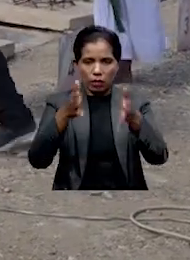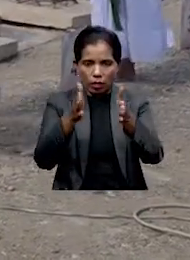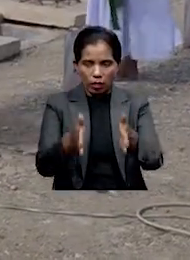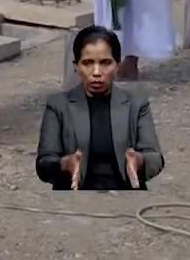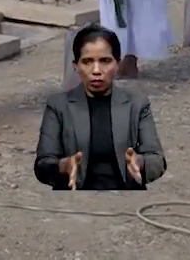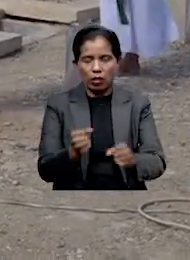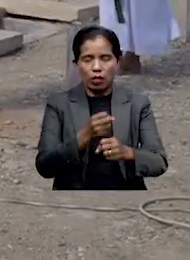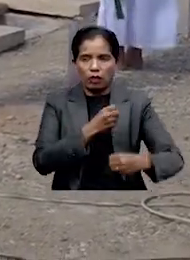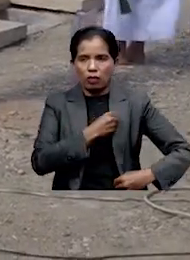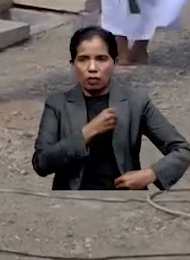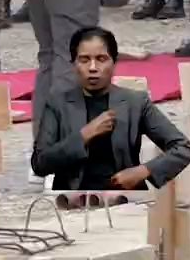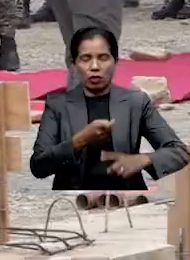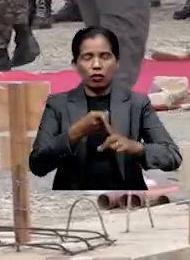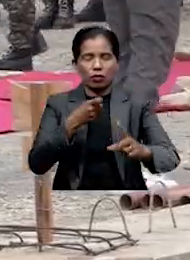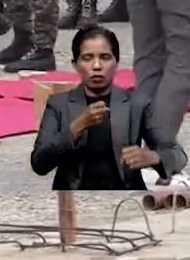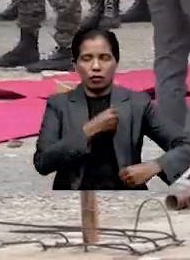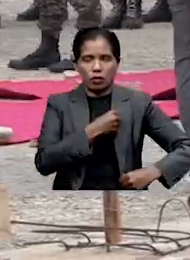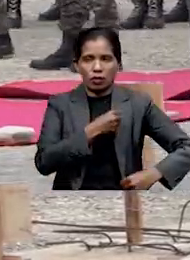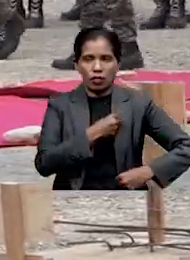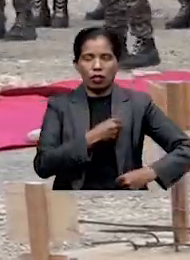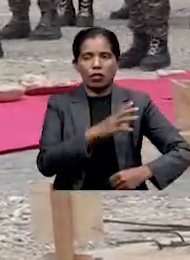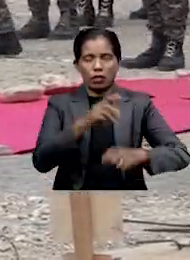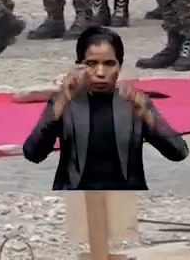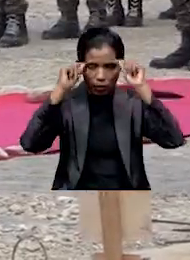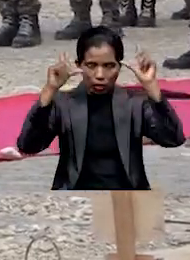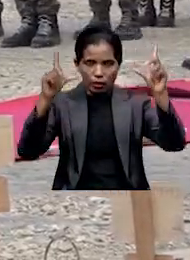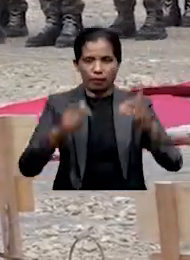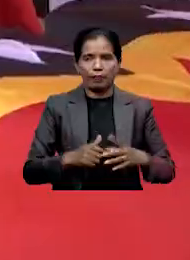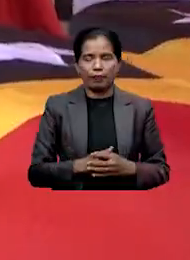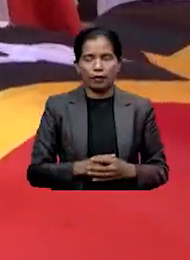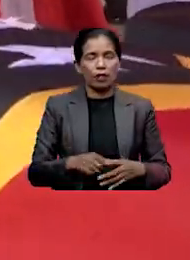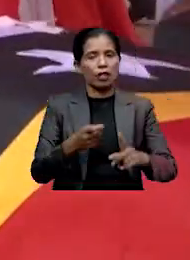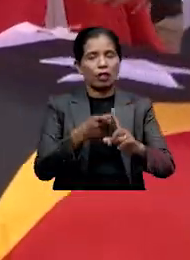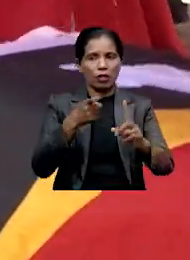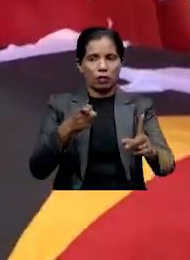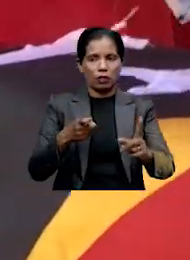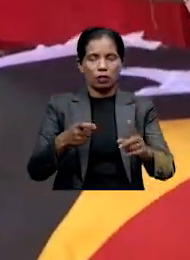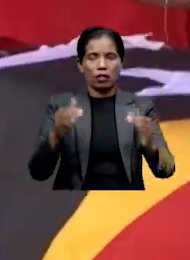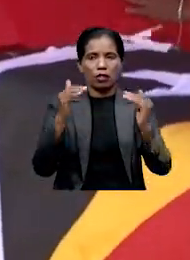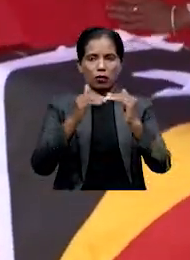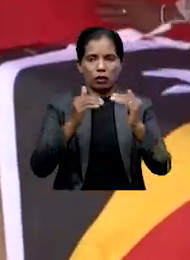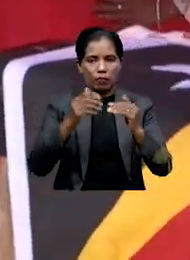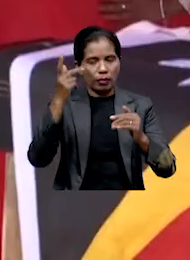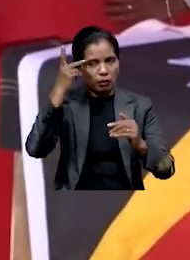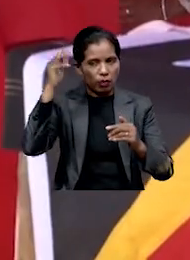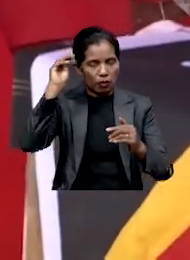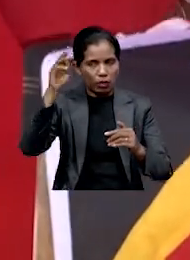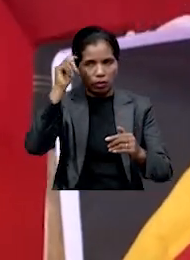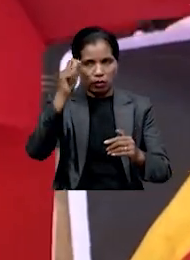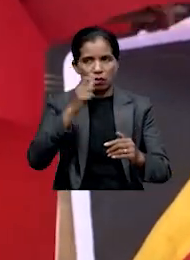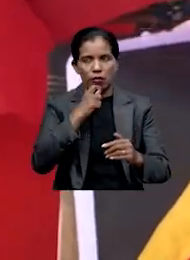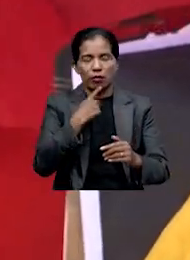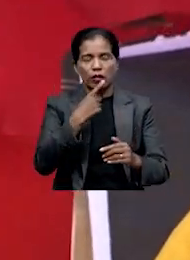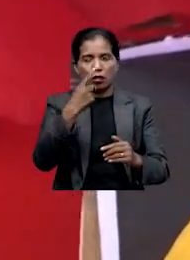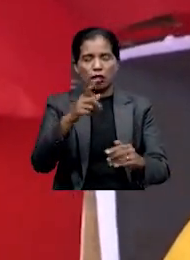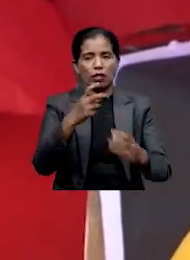Parada Militar, Rússia Falantil Força Defesa Timor-Leste. Liu se discurso, primeiro-ministro Tauro Matandua Kateten, Herói